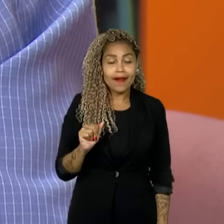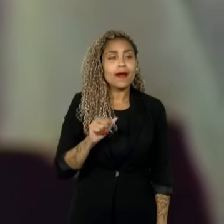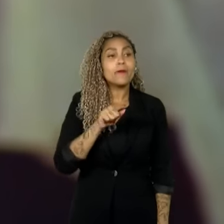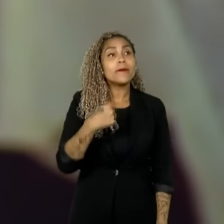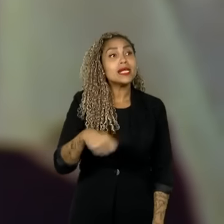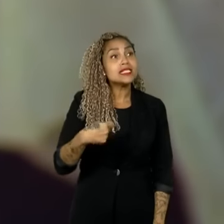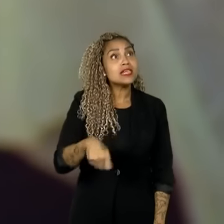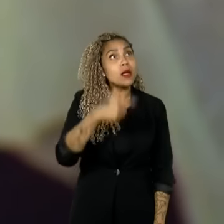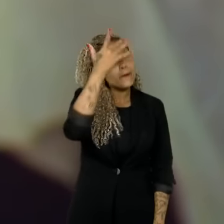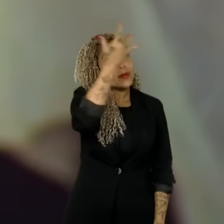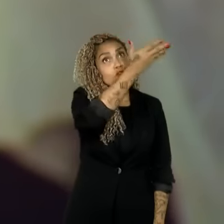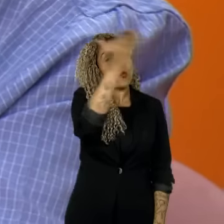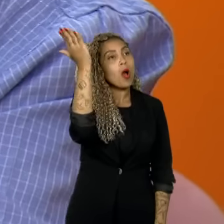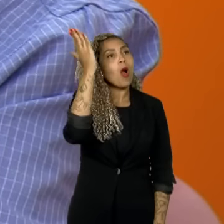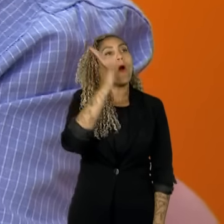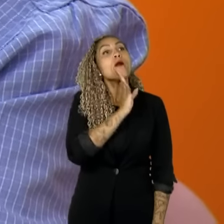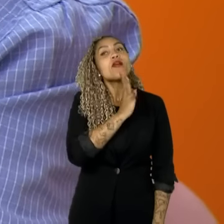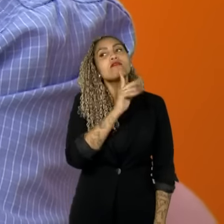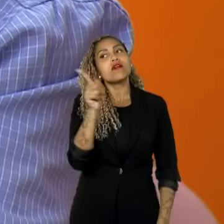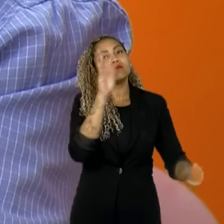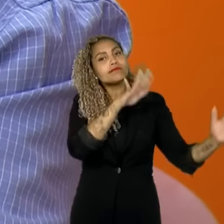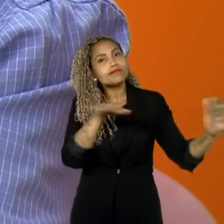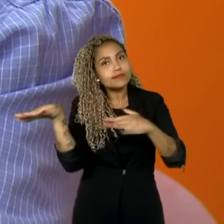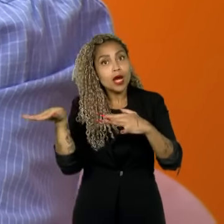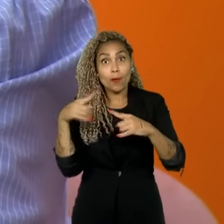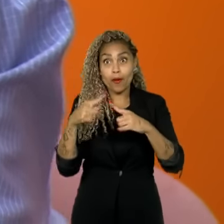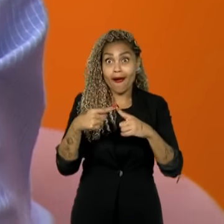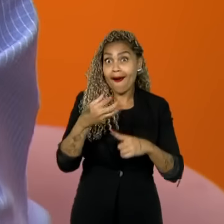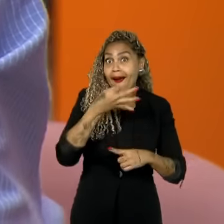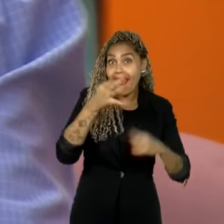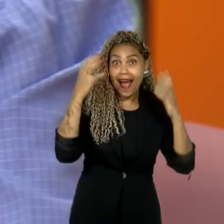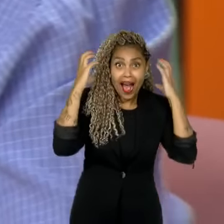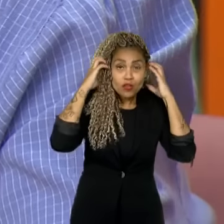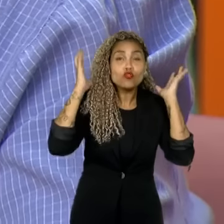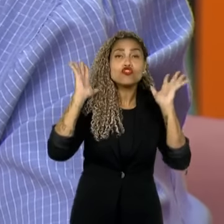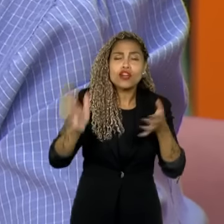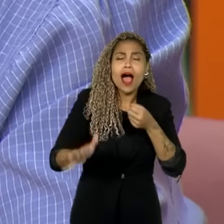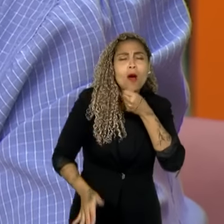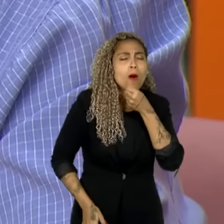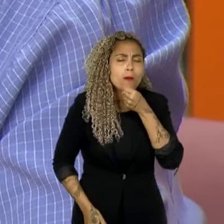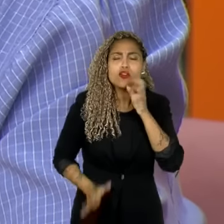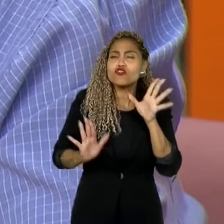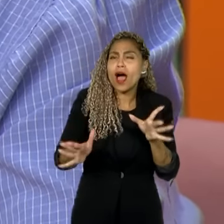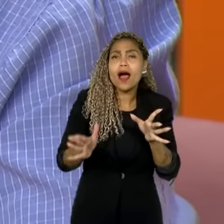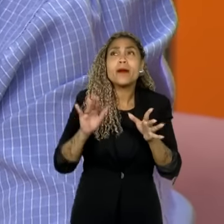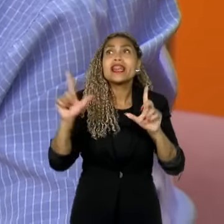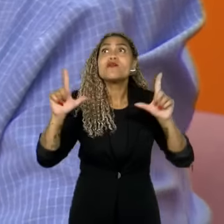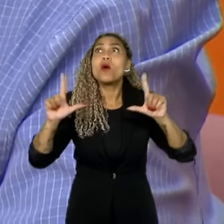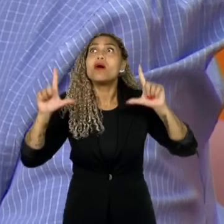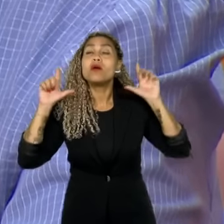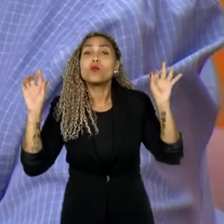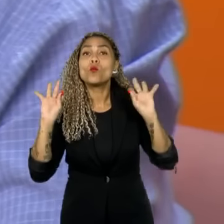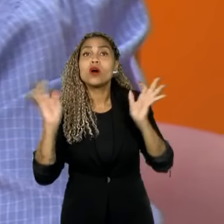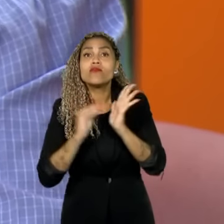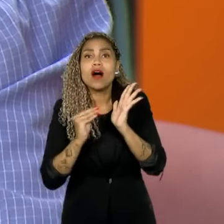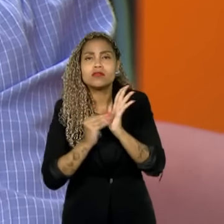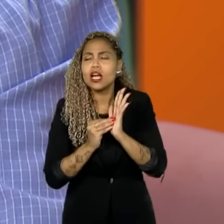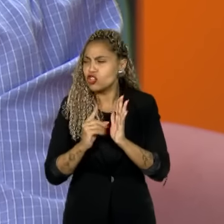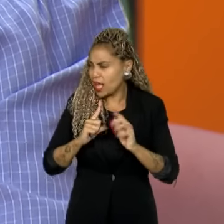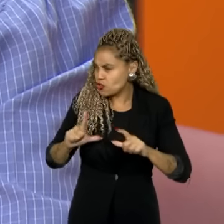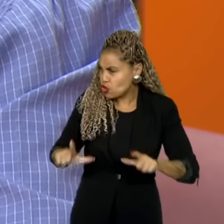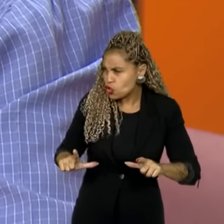vista, porque no rádio já está tocando. E falou: você tem o disco aí? Tenho. Leva lá no meu